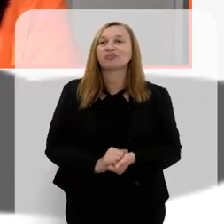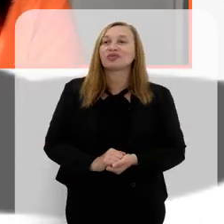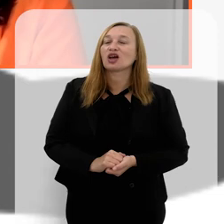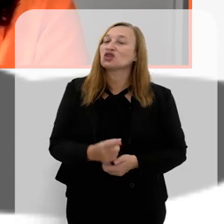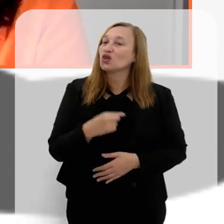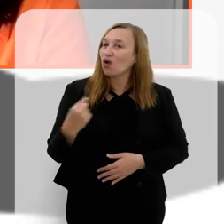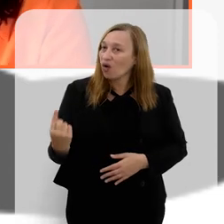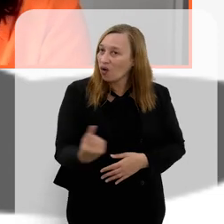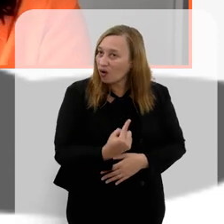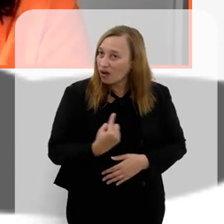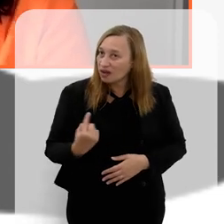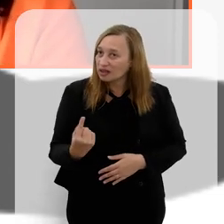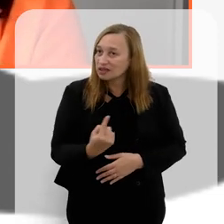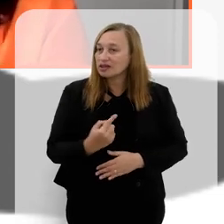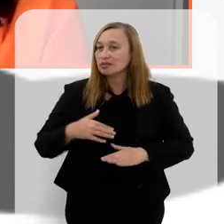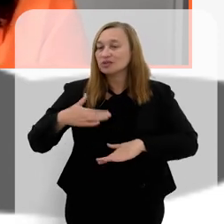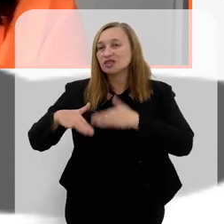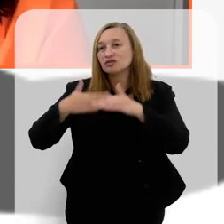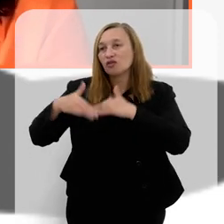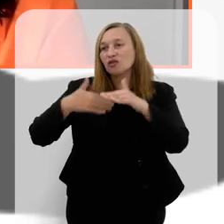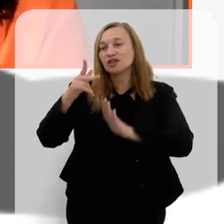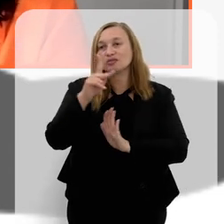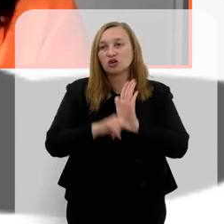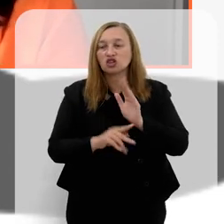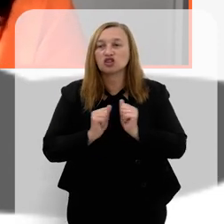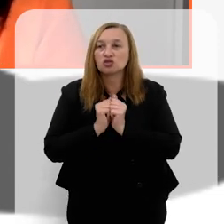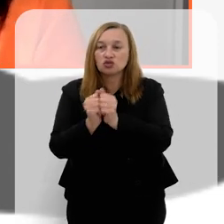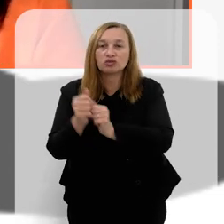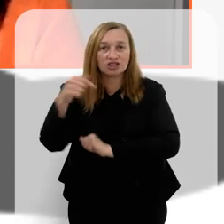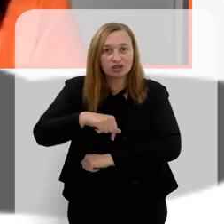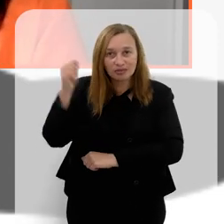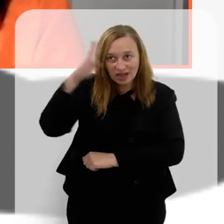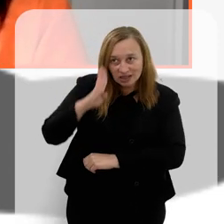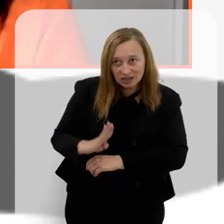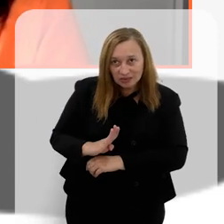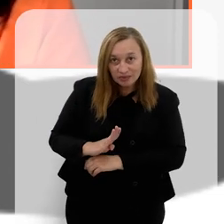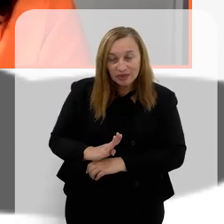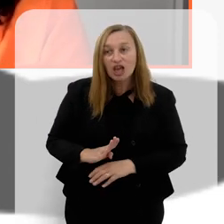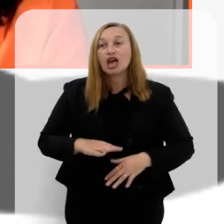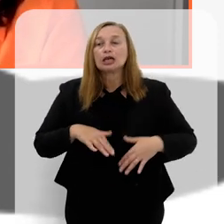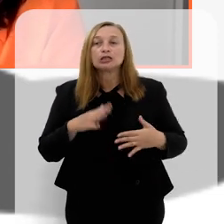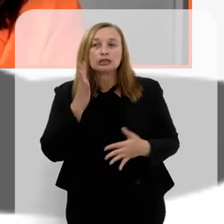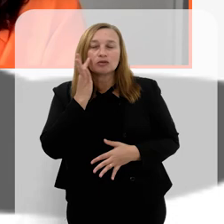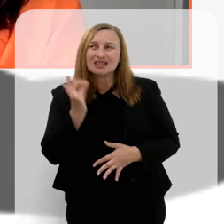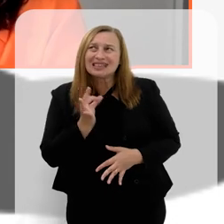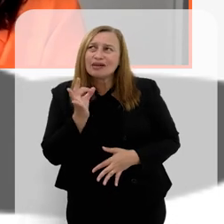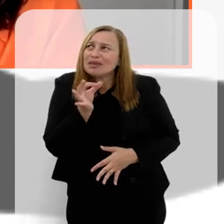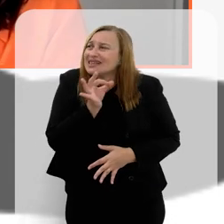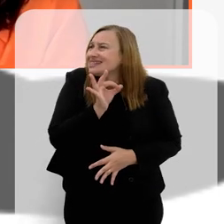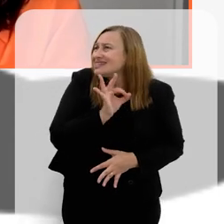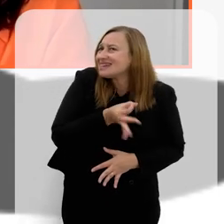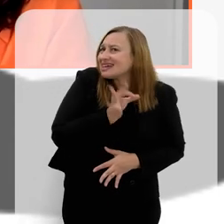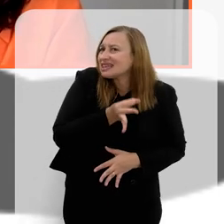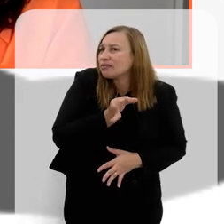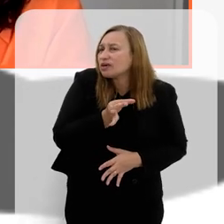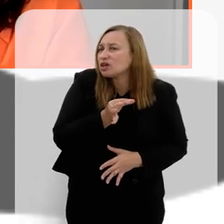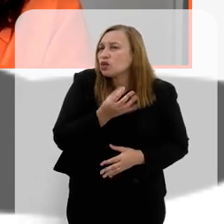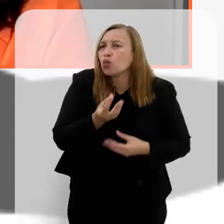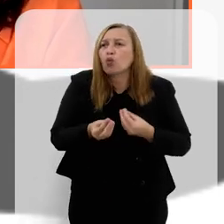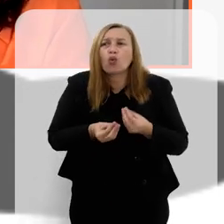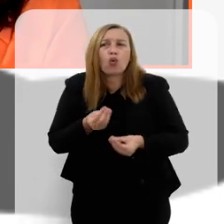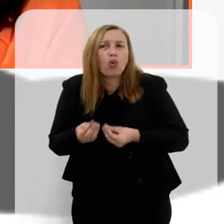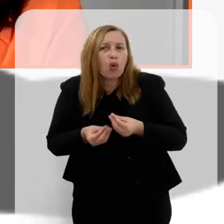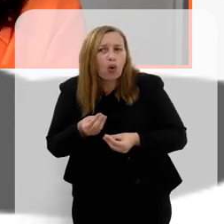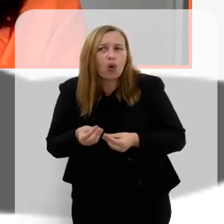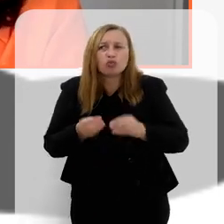Então, nós vamos desenvolver esse projeto juntos aqui no Brasil. A gente ainda não sabe exatamente de